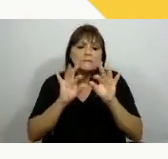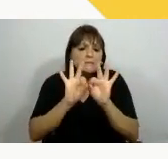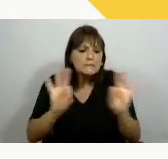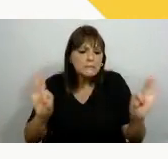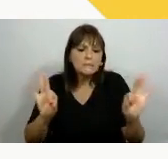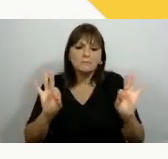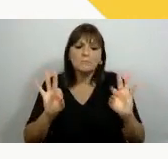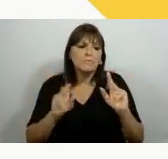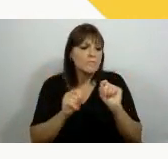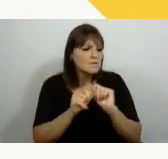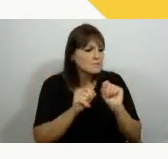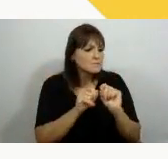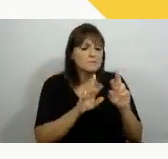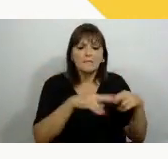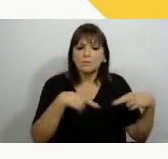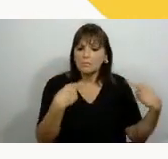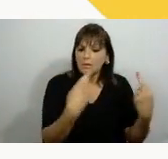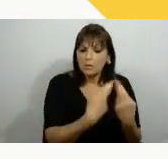uma reunião.